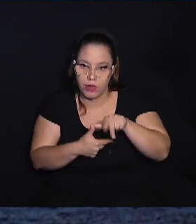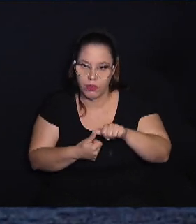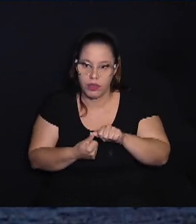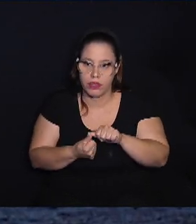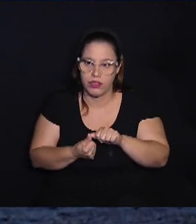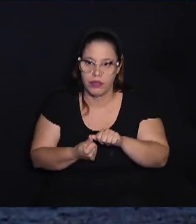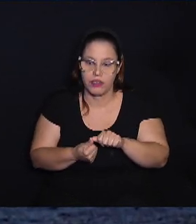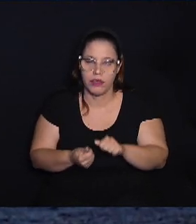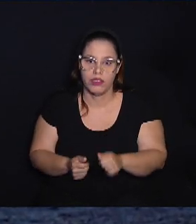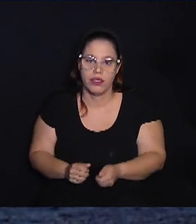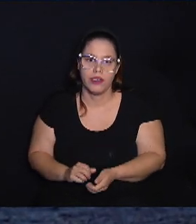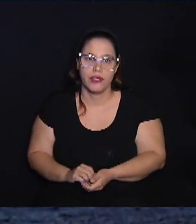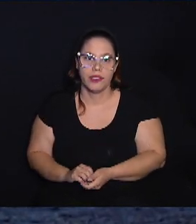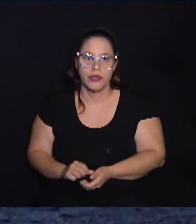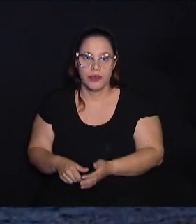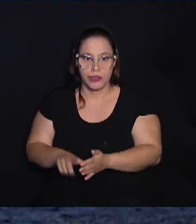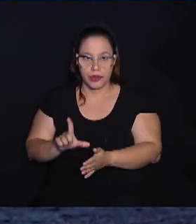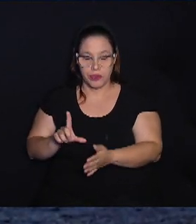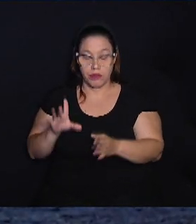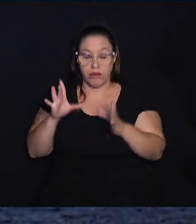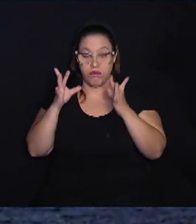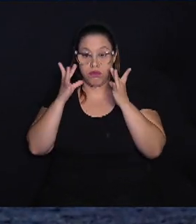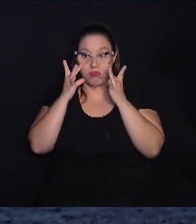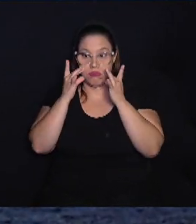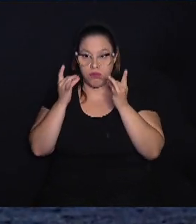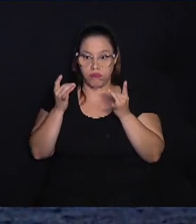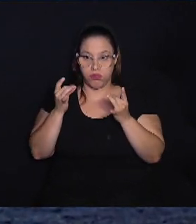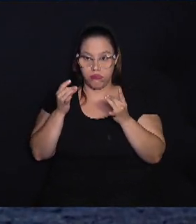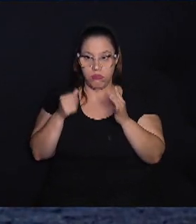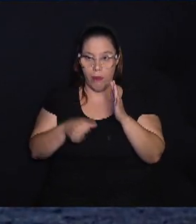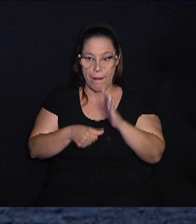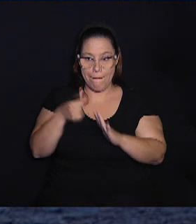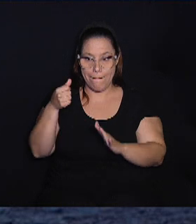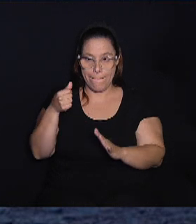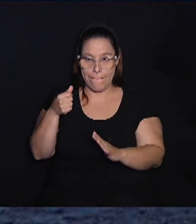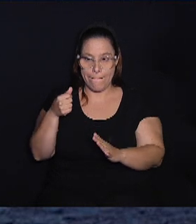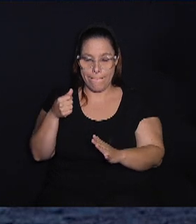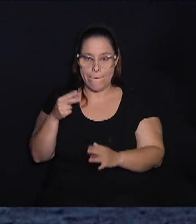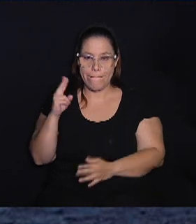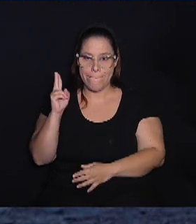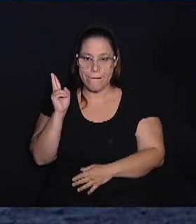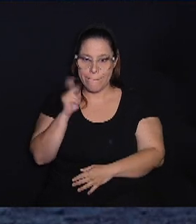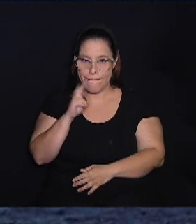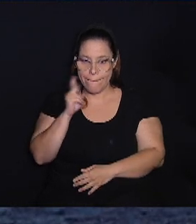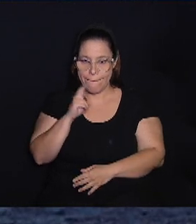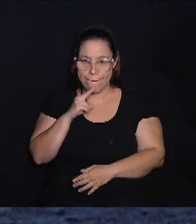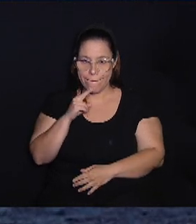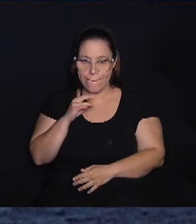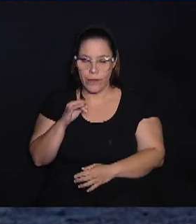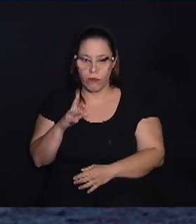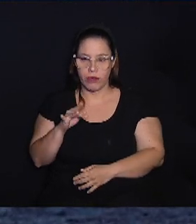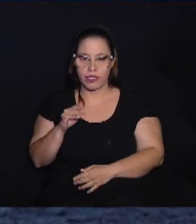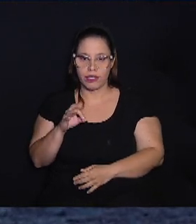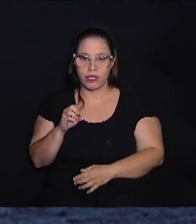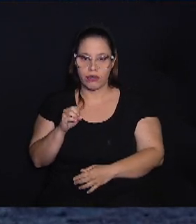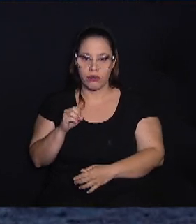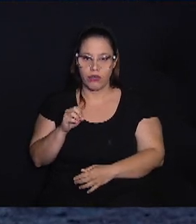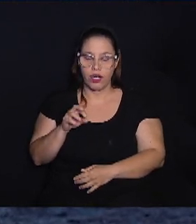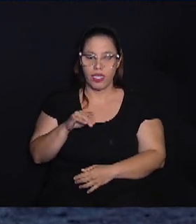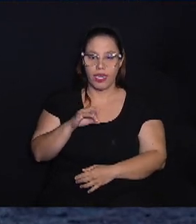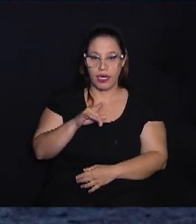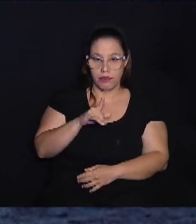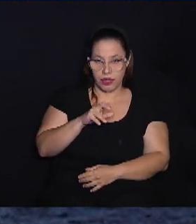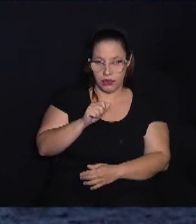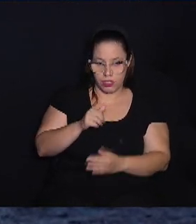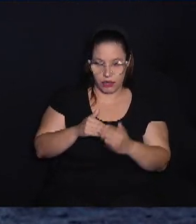geral. Além disso, eles destacam que esta é mais uma prova da necessidade urgente de uma ação climática global para combater